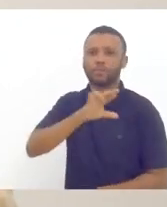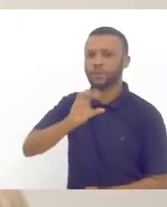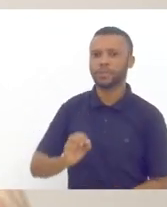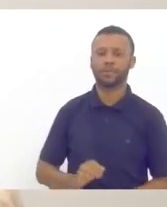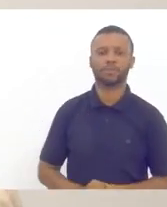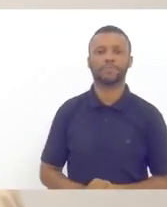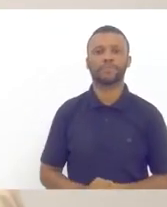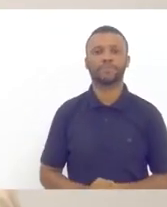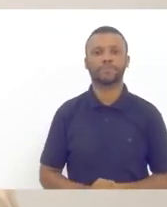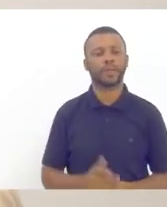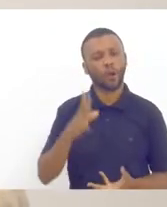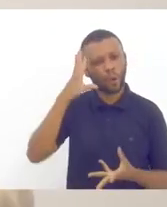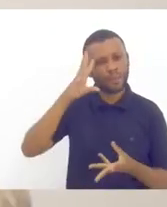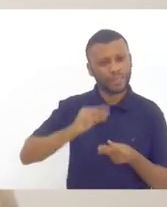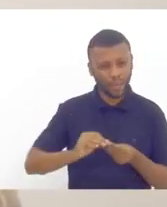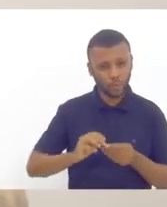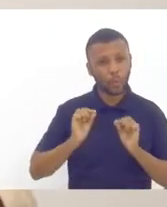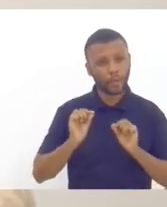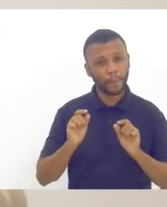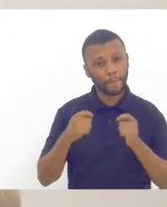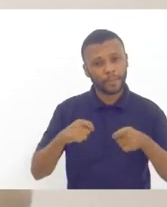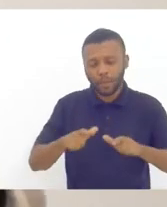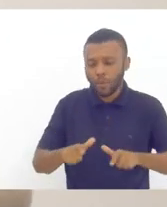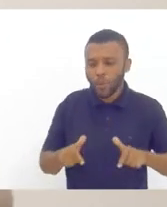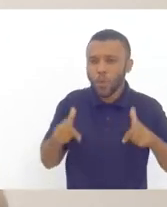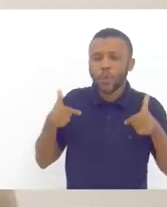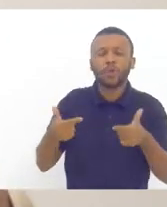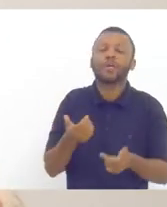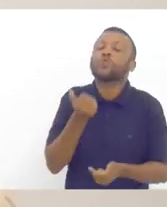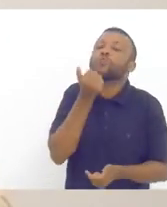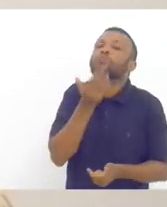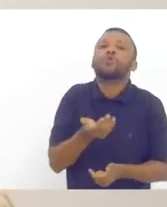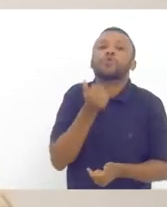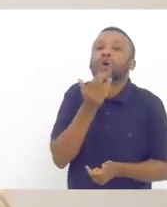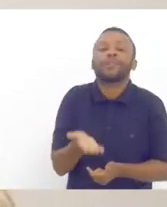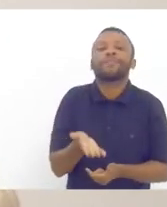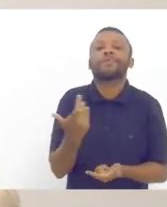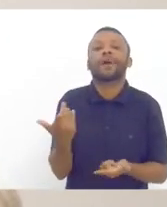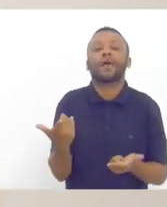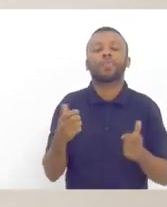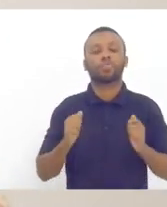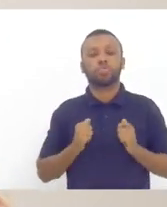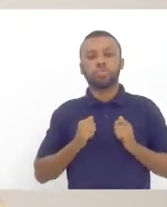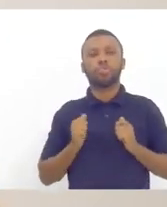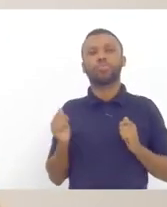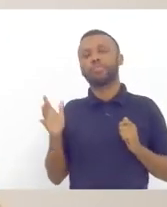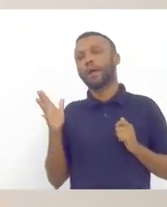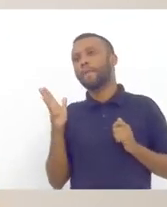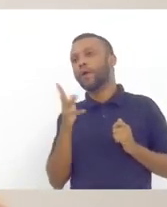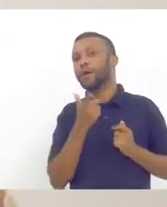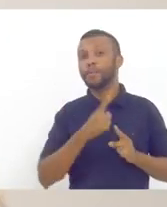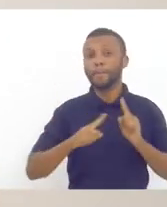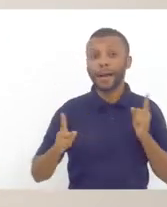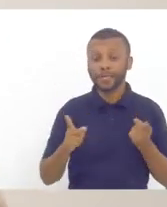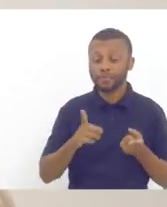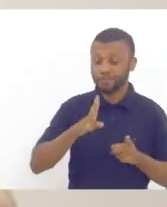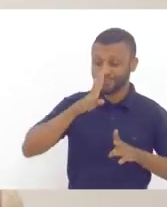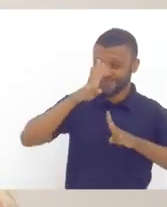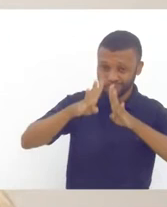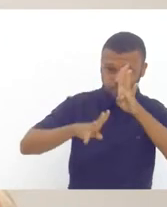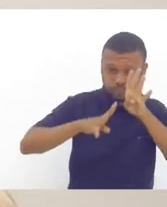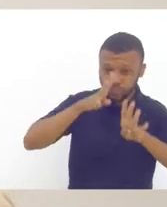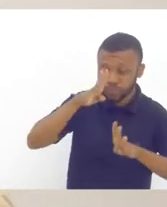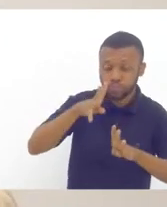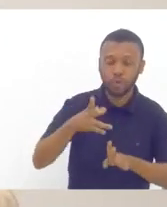entendo que tem que ser feito, entendo que não adianta ficar prorrogando, mas não pode ser feito no escuro, porque, inclusive, essa questão